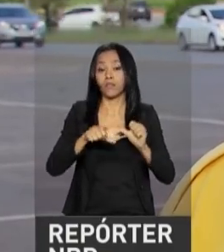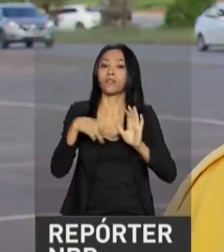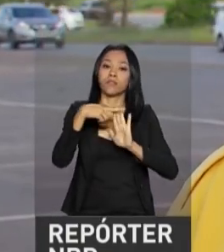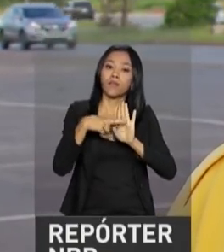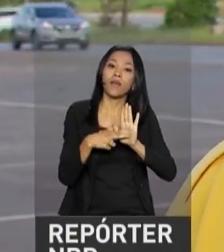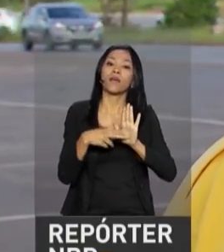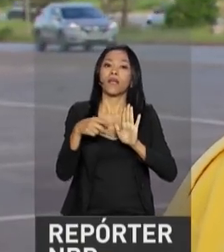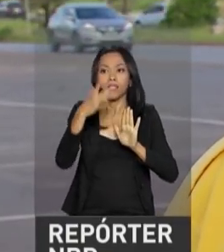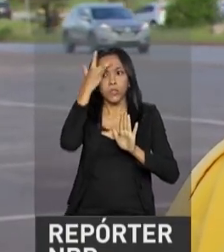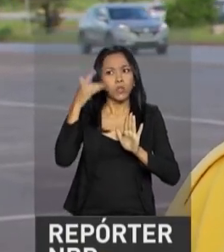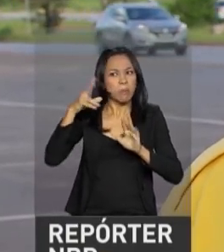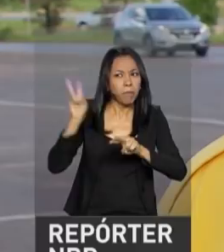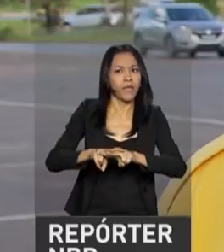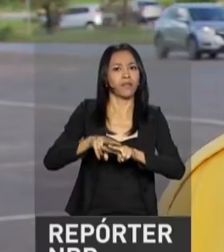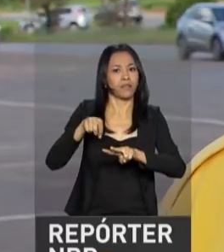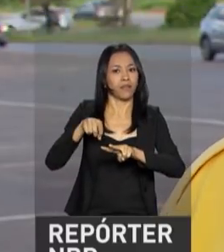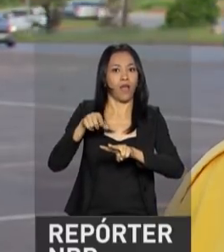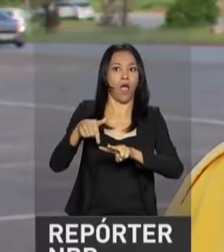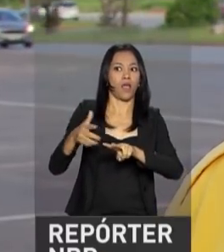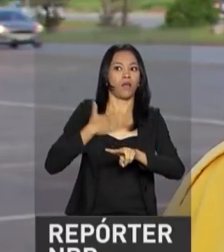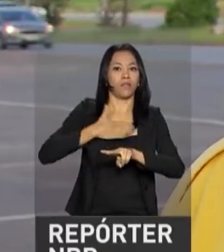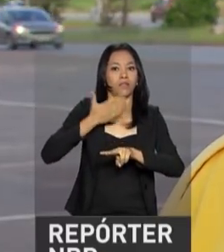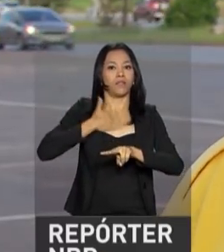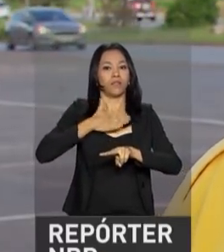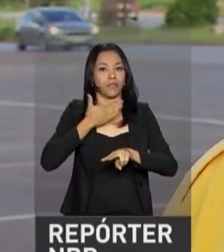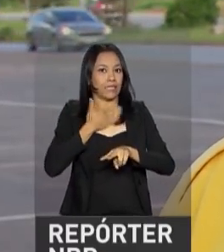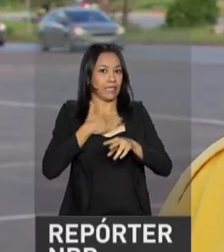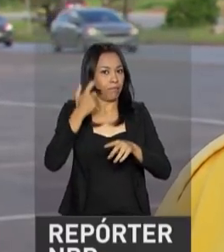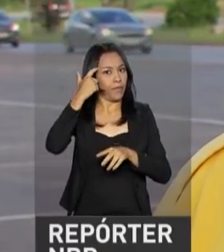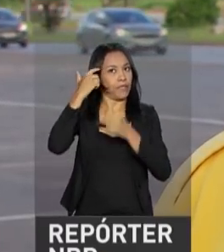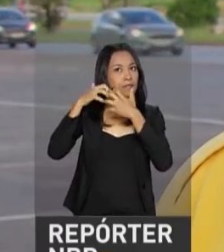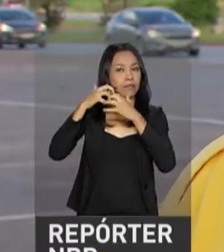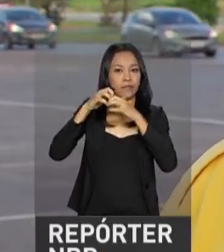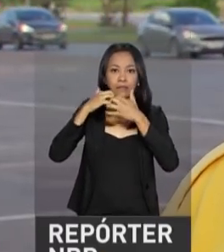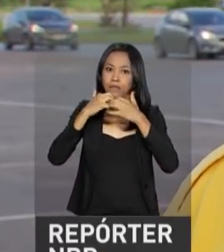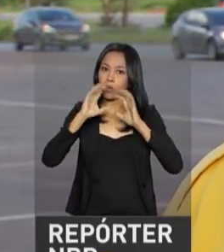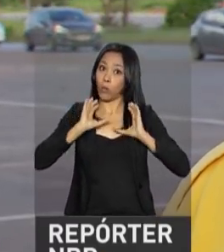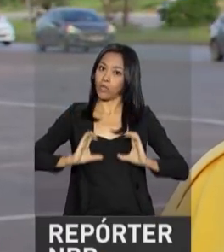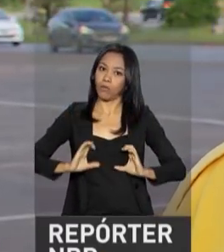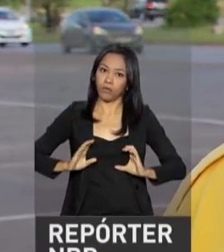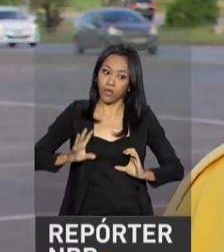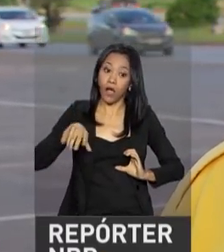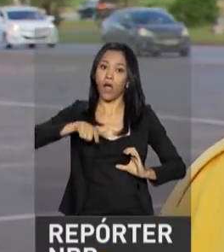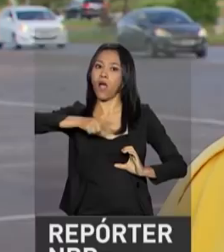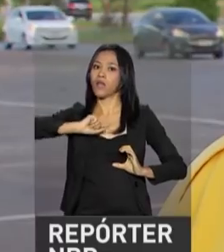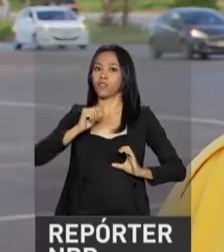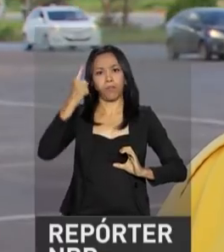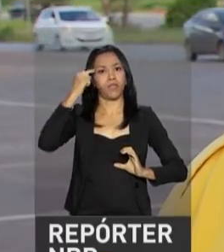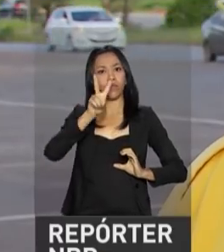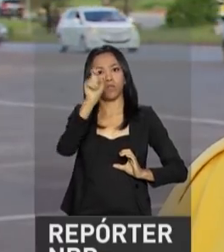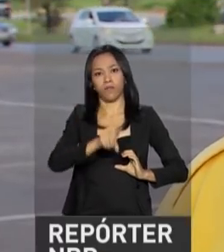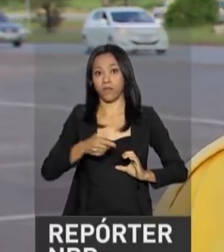serem presas isso já vai fazer com que muitos condutores reflitam é da sua postura na condução do veículo vocês vão pensar duas vezes antes